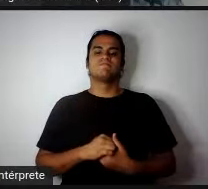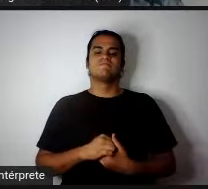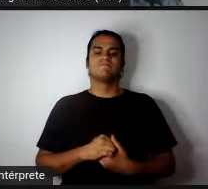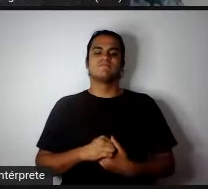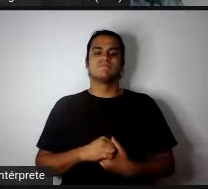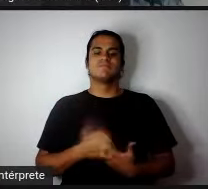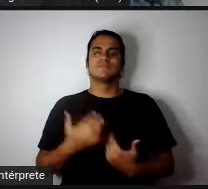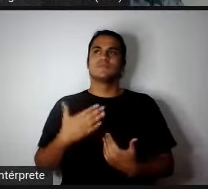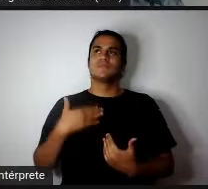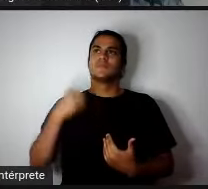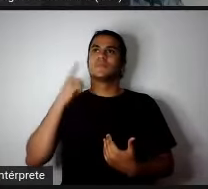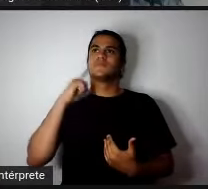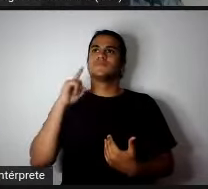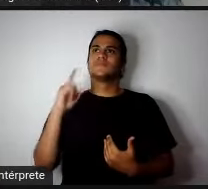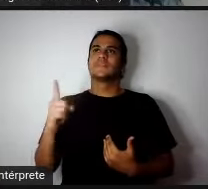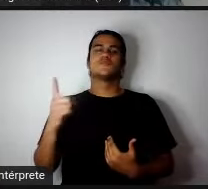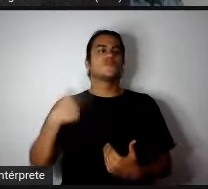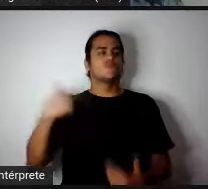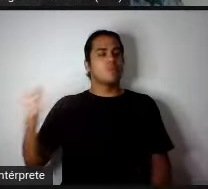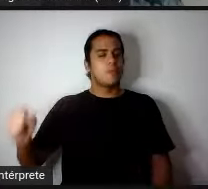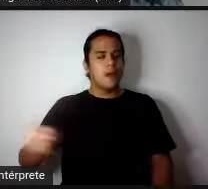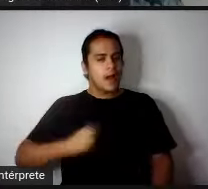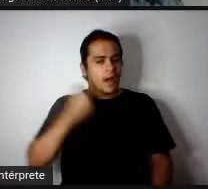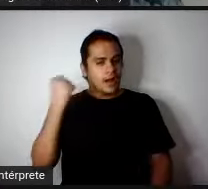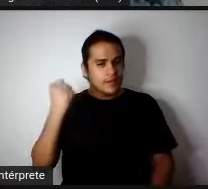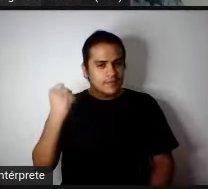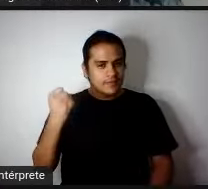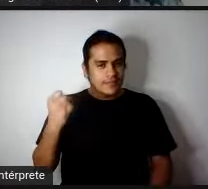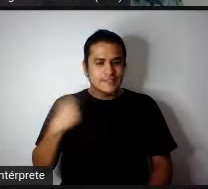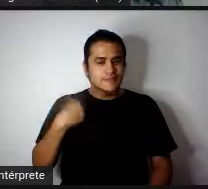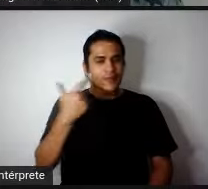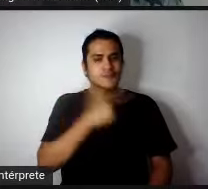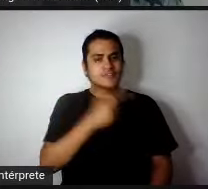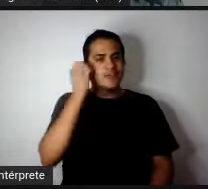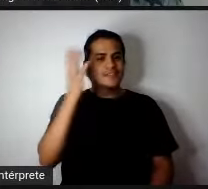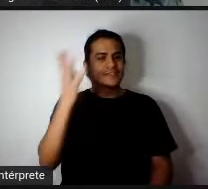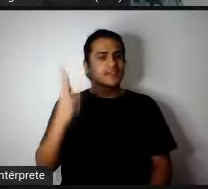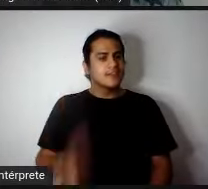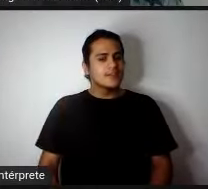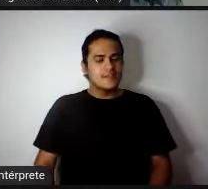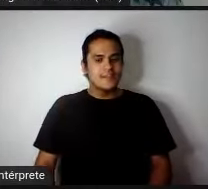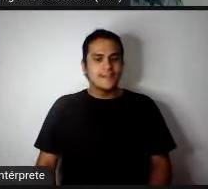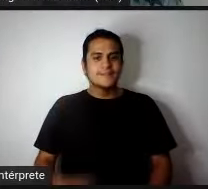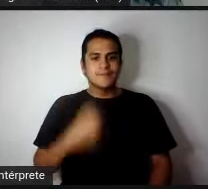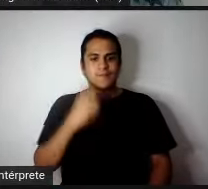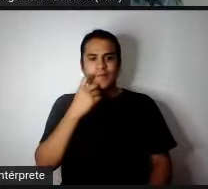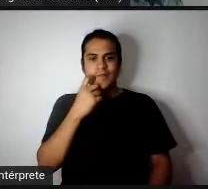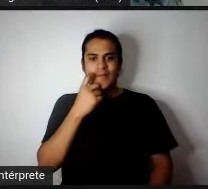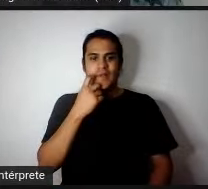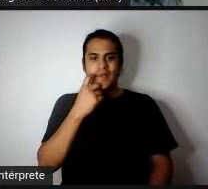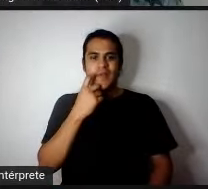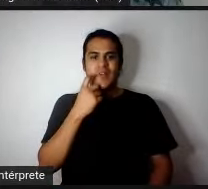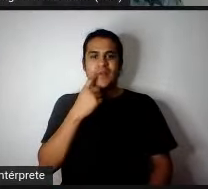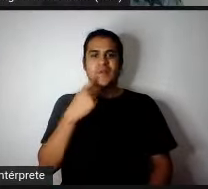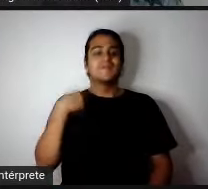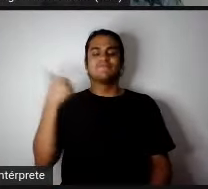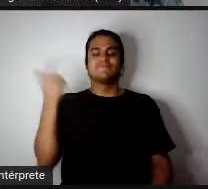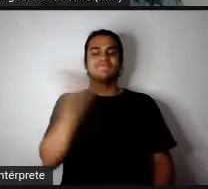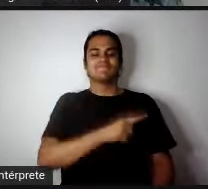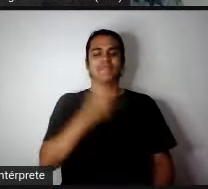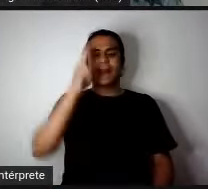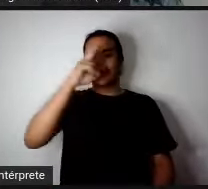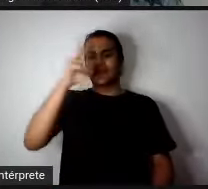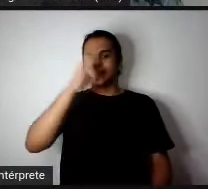meu Deus, me dá uma raiva para não me lembrar. Não, você tá... Não, já peguei o